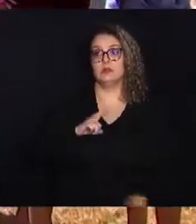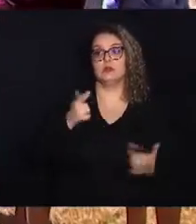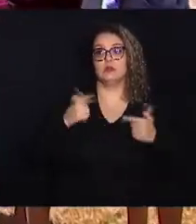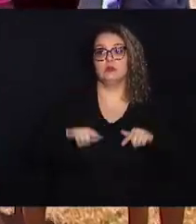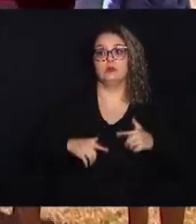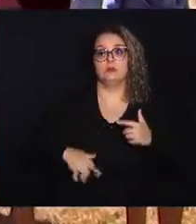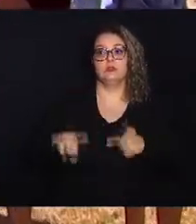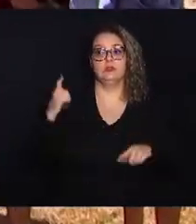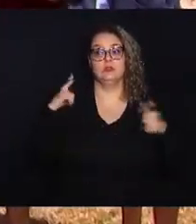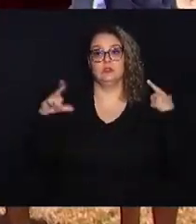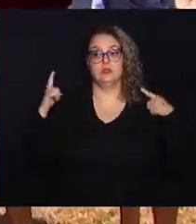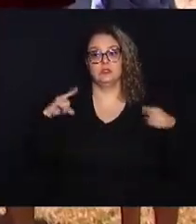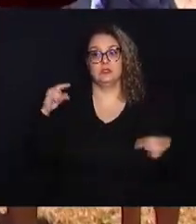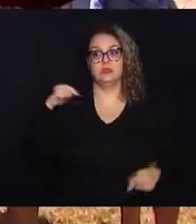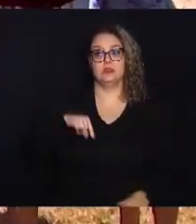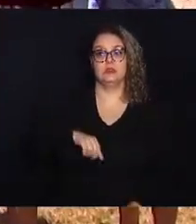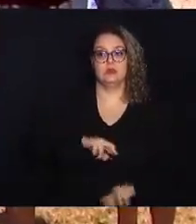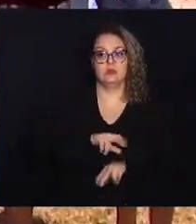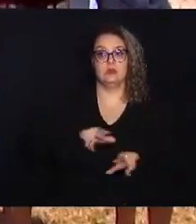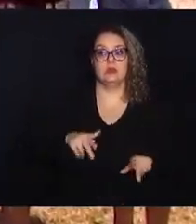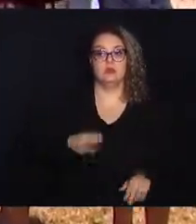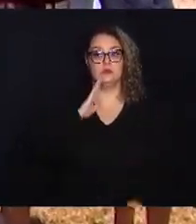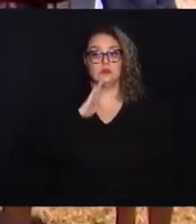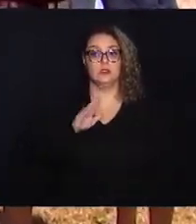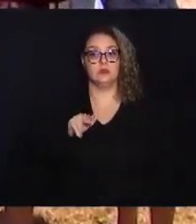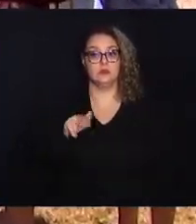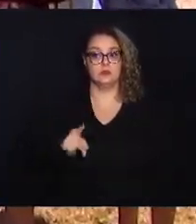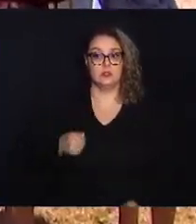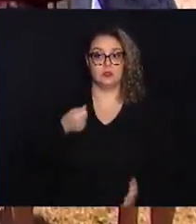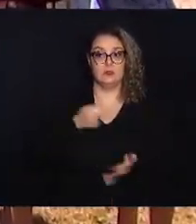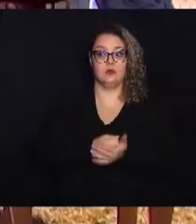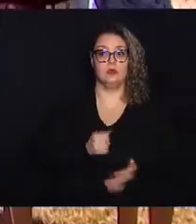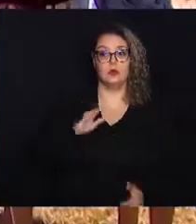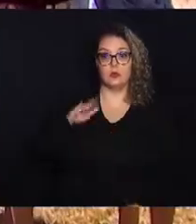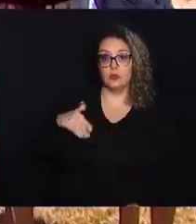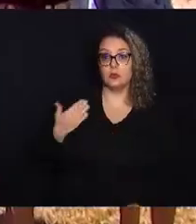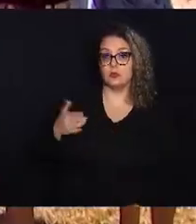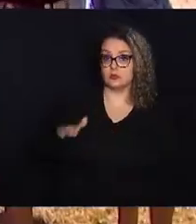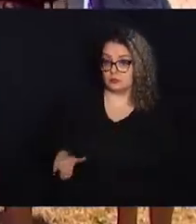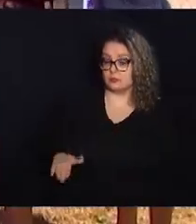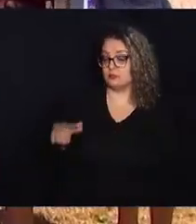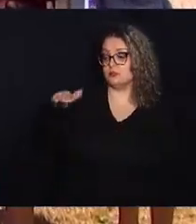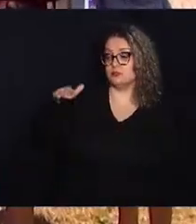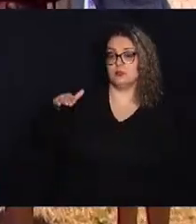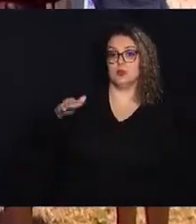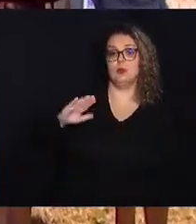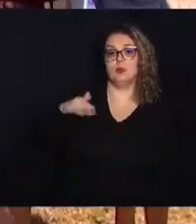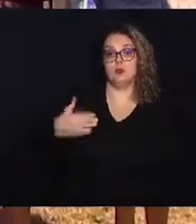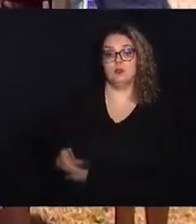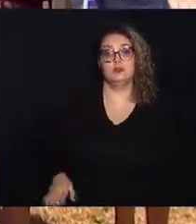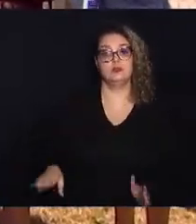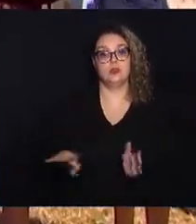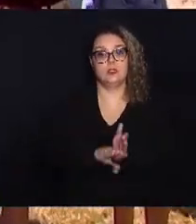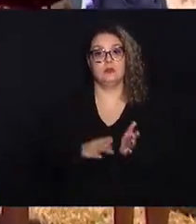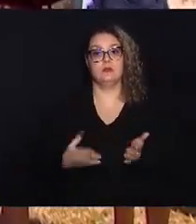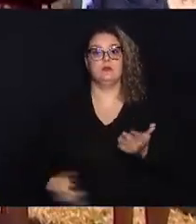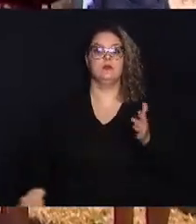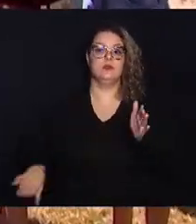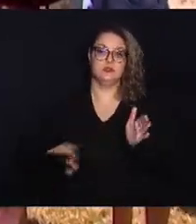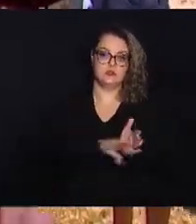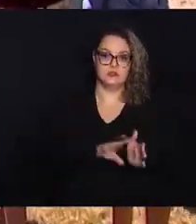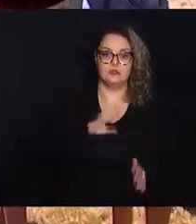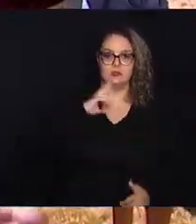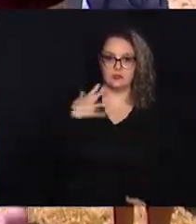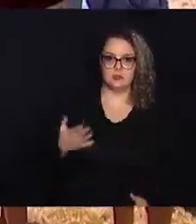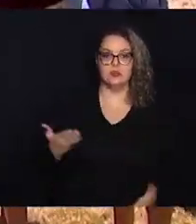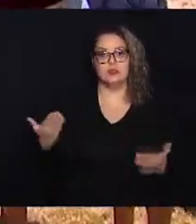aqui. Muitos prometeram e nunca cumpriram. E eu, como eu cresci aqui, eu falei, se um dia eu chegar lá, eu vou chegar e vou resolver. E